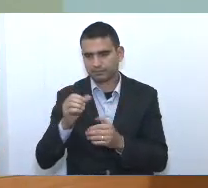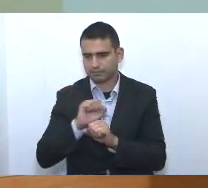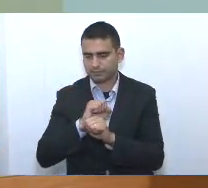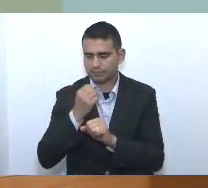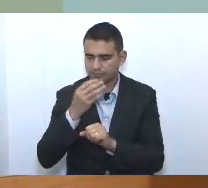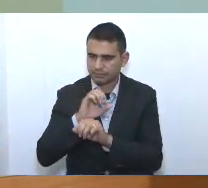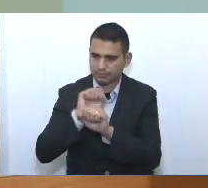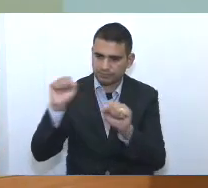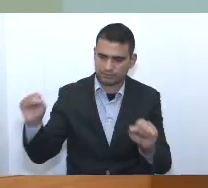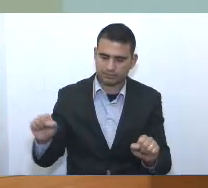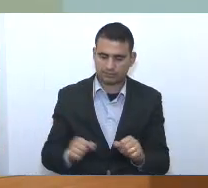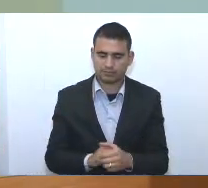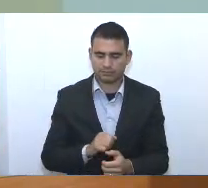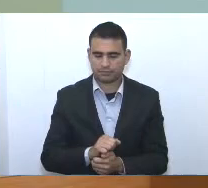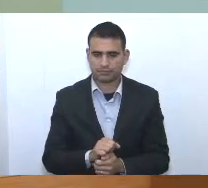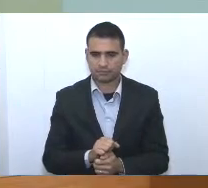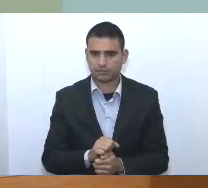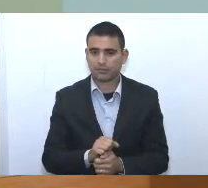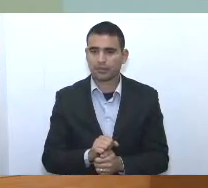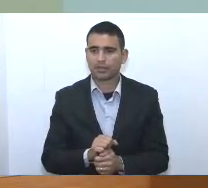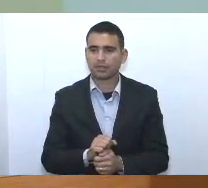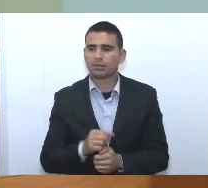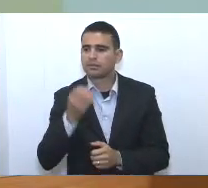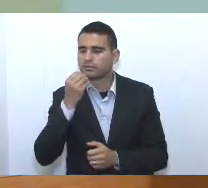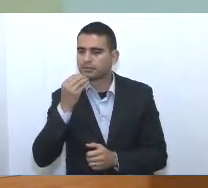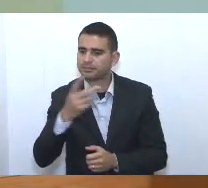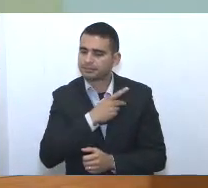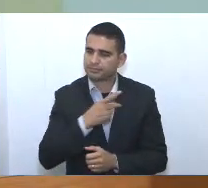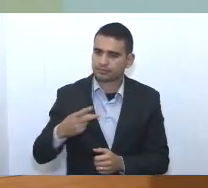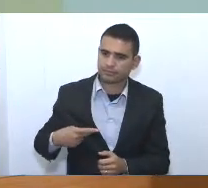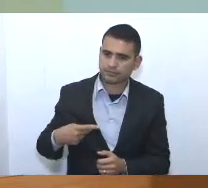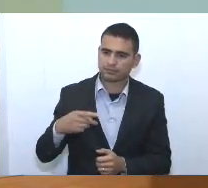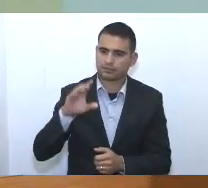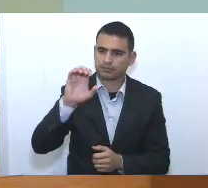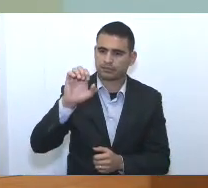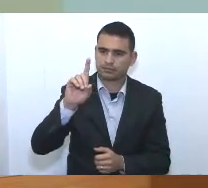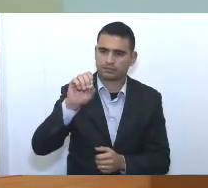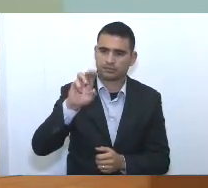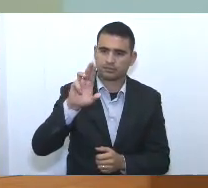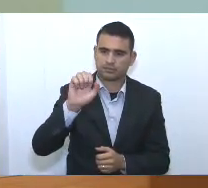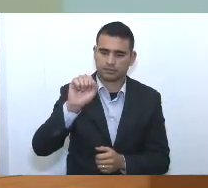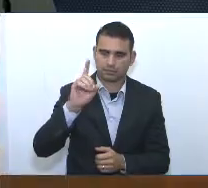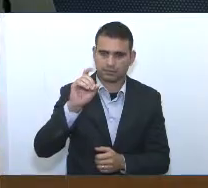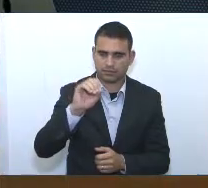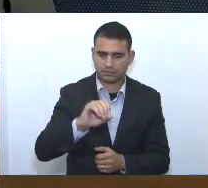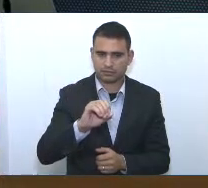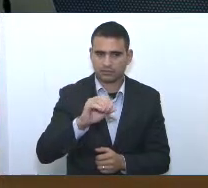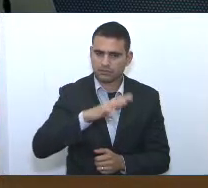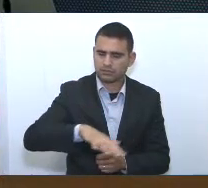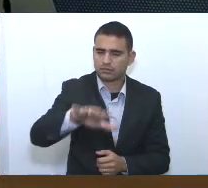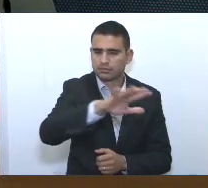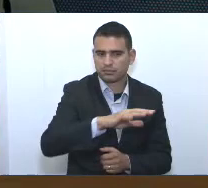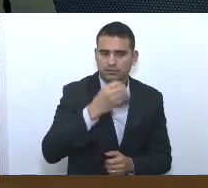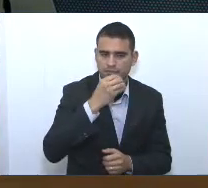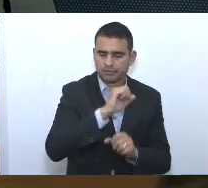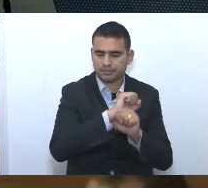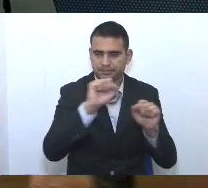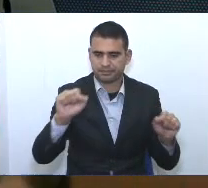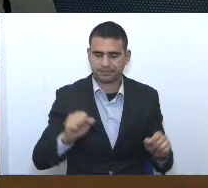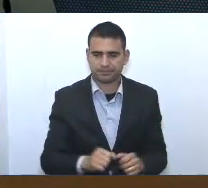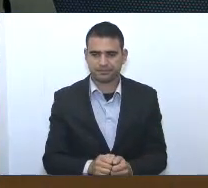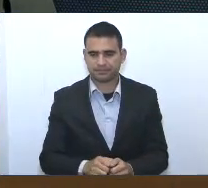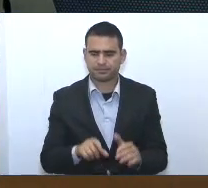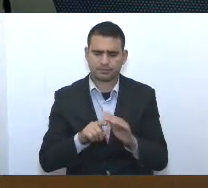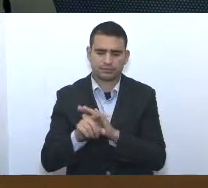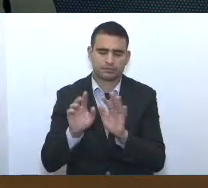nosso presidente Eduardo Barreto, meus colegas vereadores, eu vou ser bem breve. Hoje a prefeitura tem uma